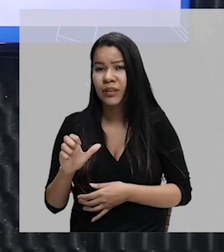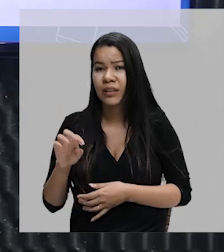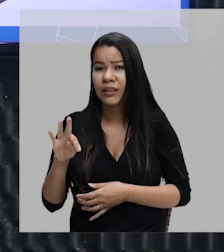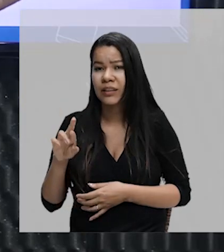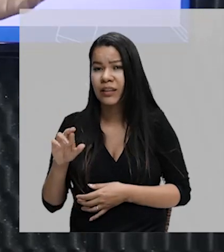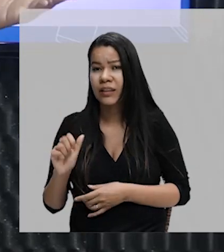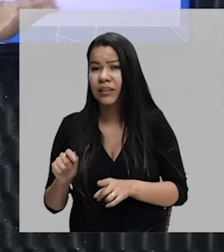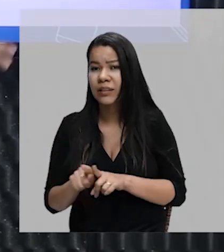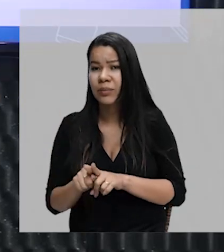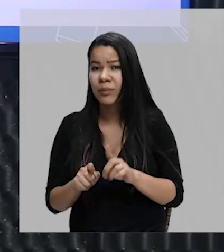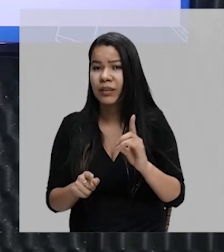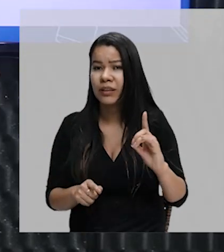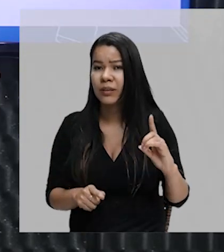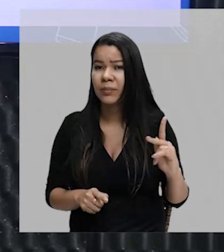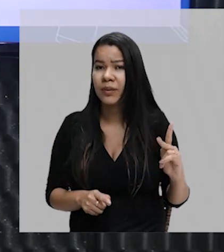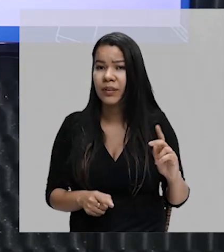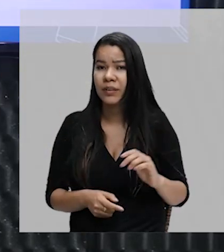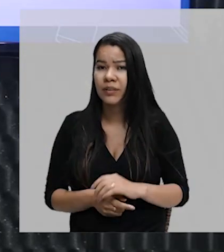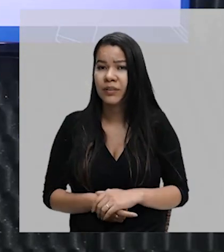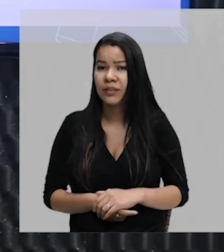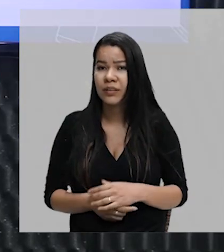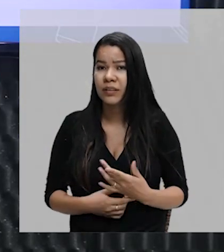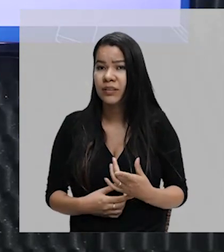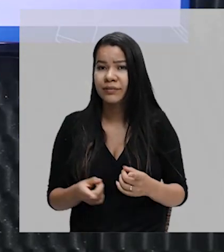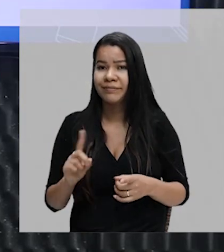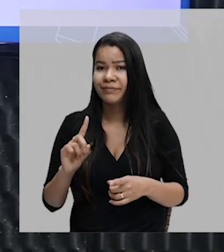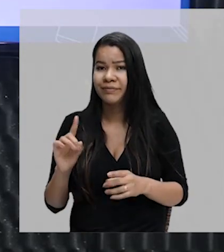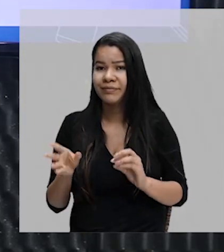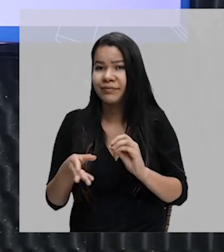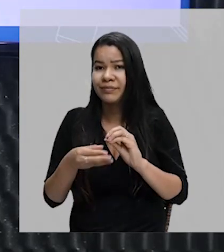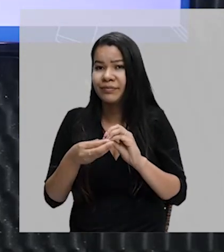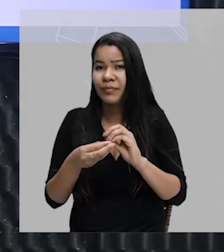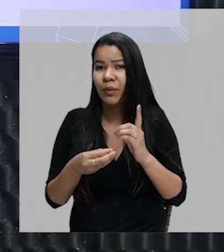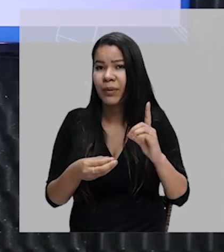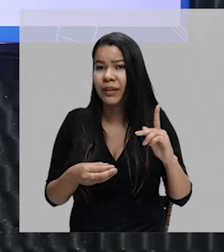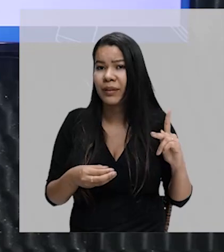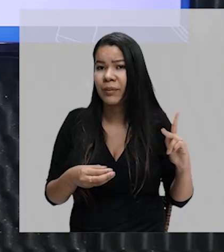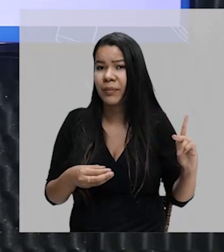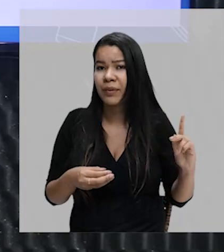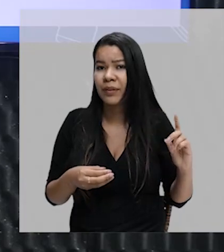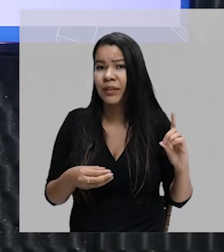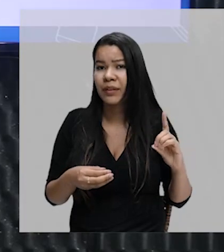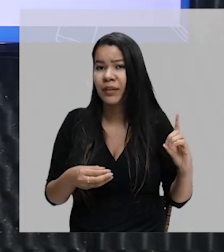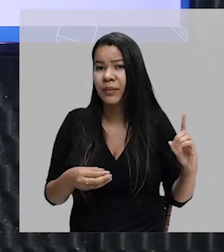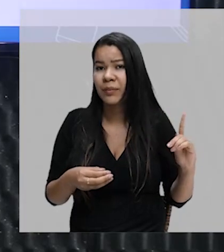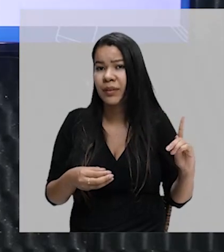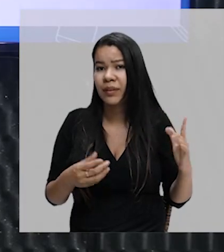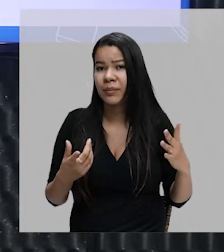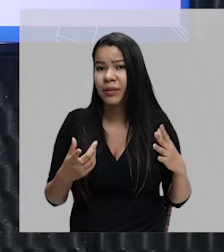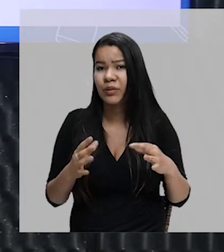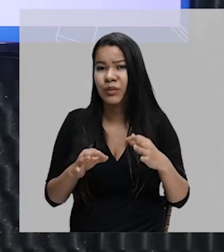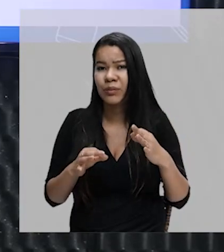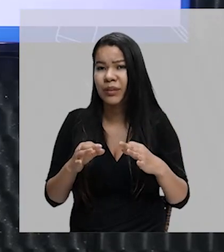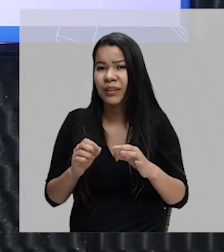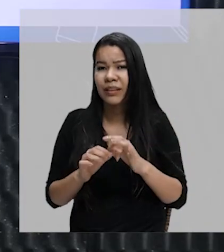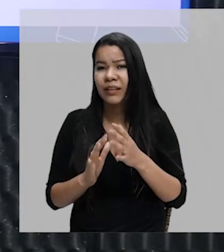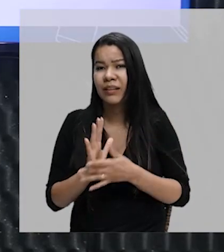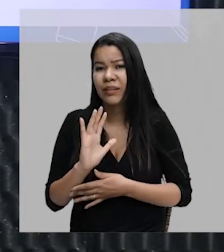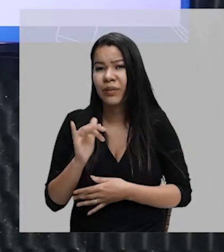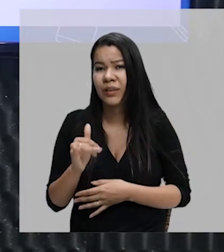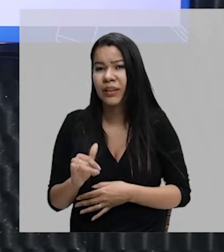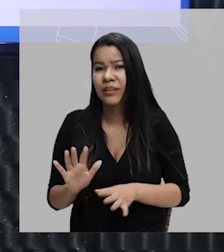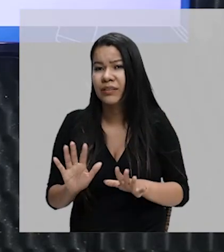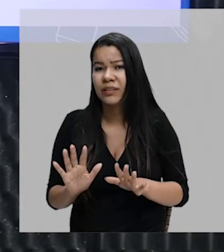produzida uma DDP, uma diferença de potencial. Então eu não vou colocar lá uma DDP justamente para poder gerar corrente elétrica.